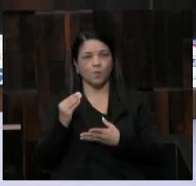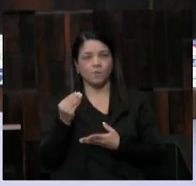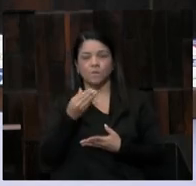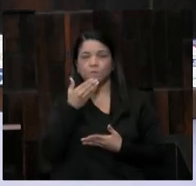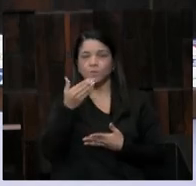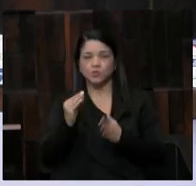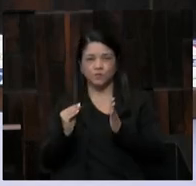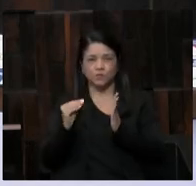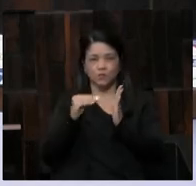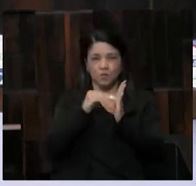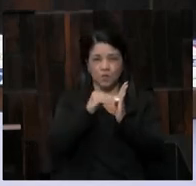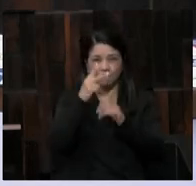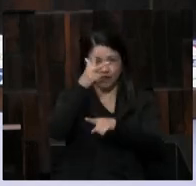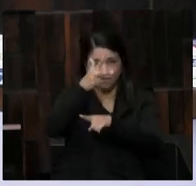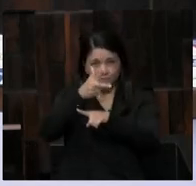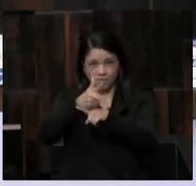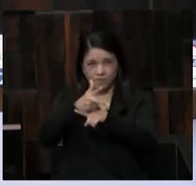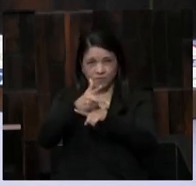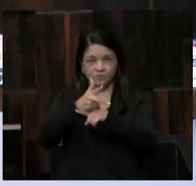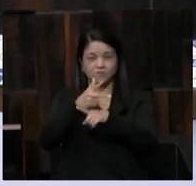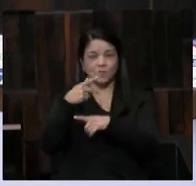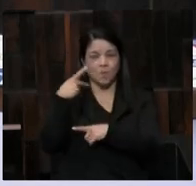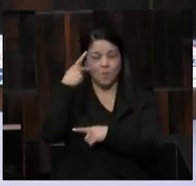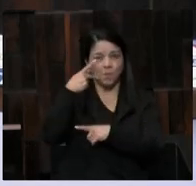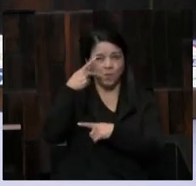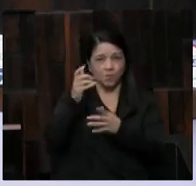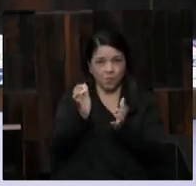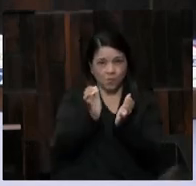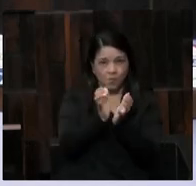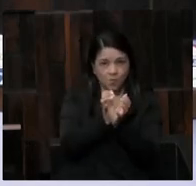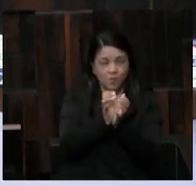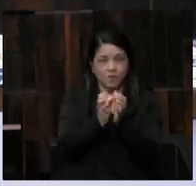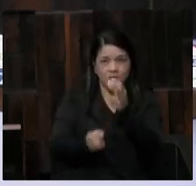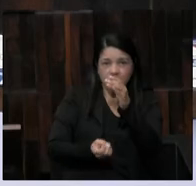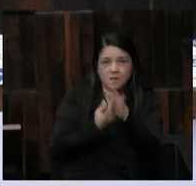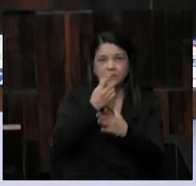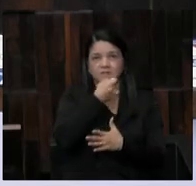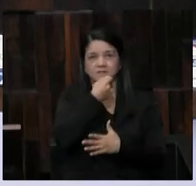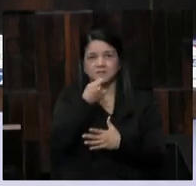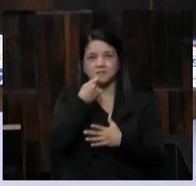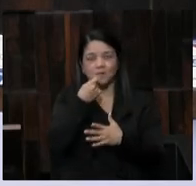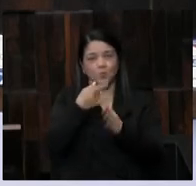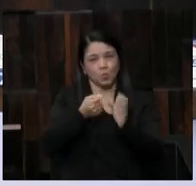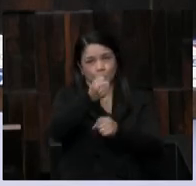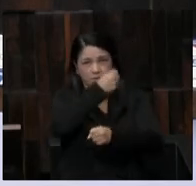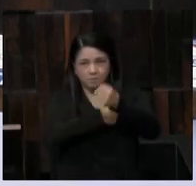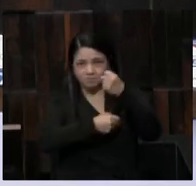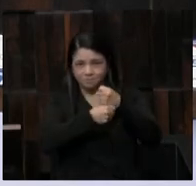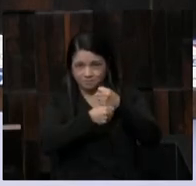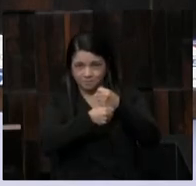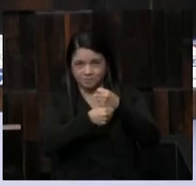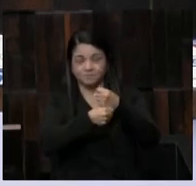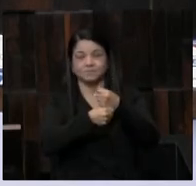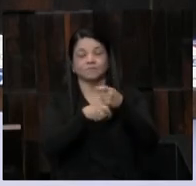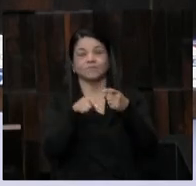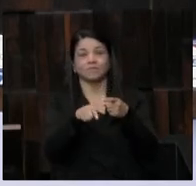sobre a nossa frente parlamentar, criada em setembro do ano passado, e